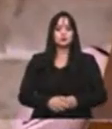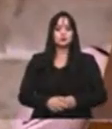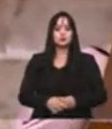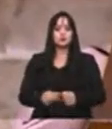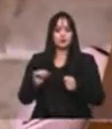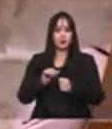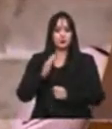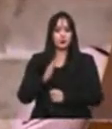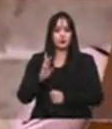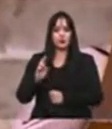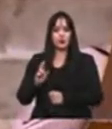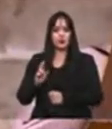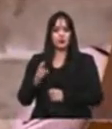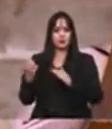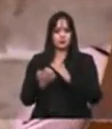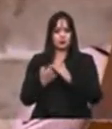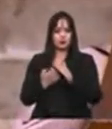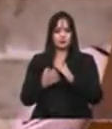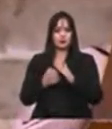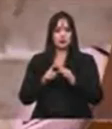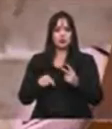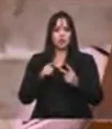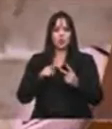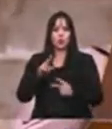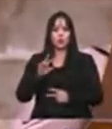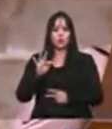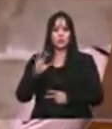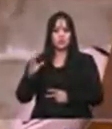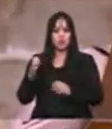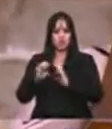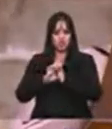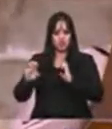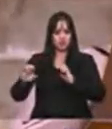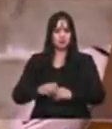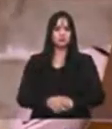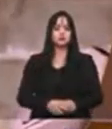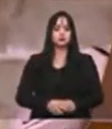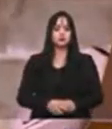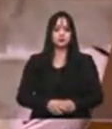firmado entre a BR Distribuidora e a UTC Engenharia,